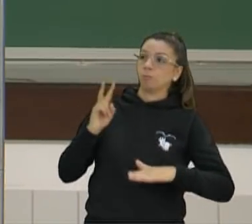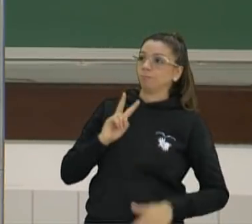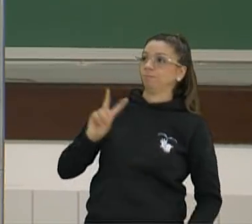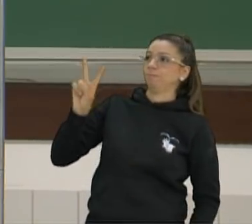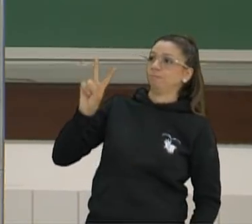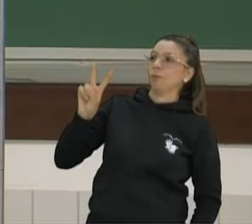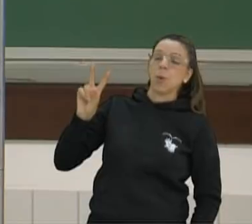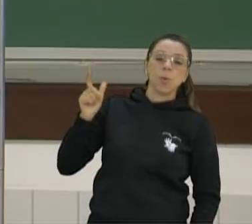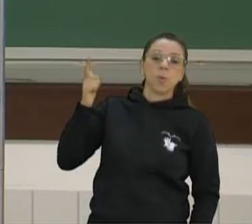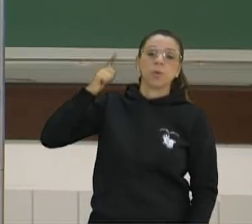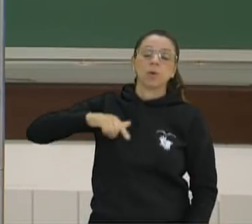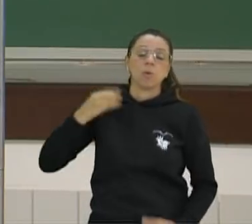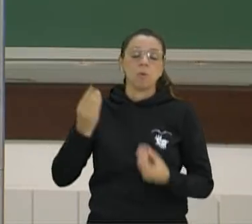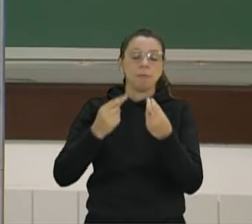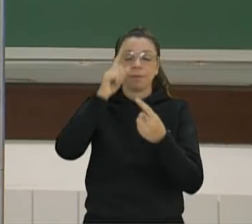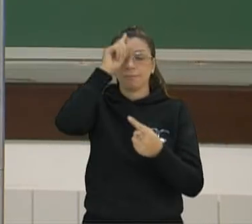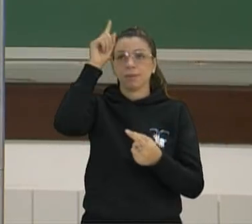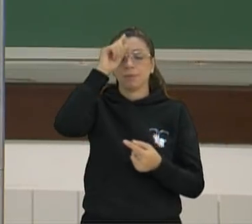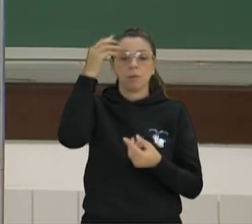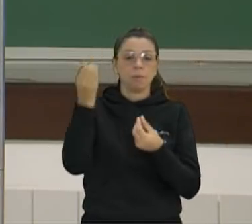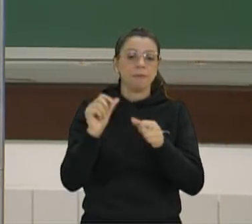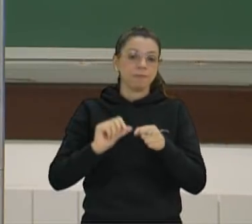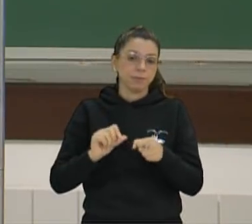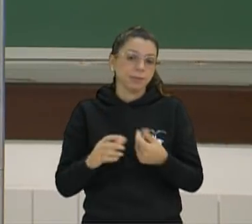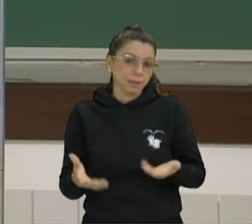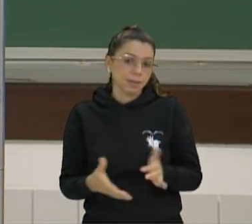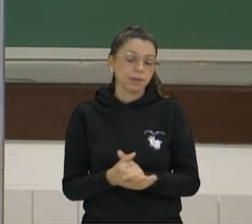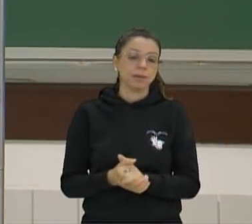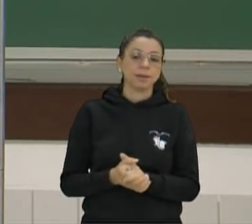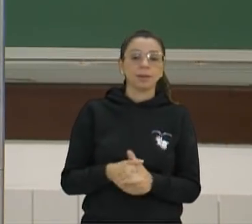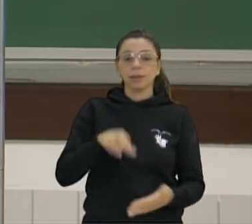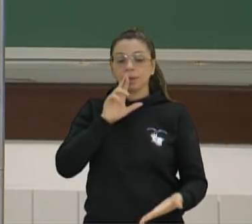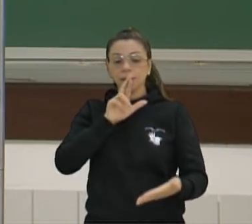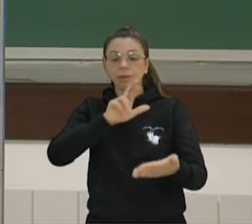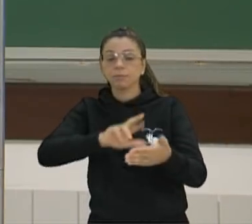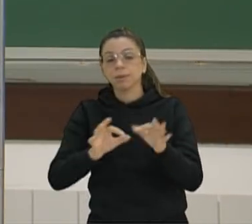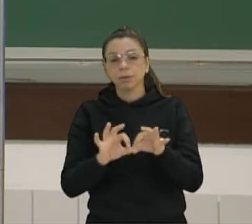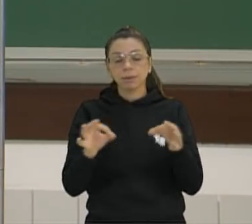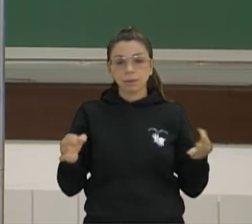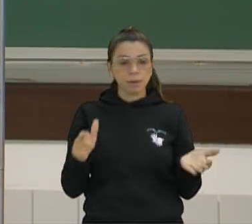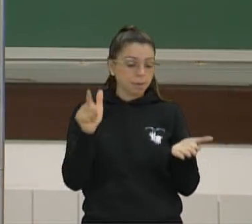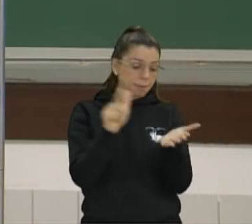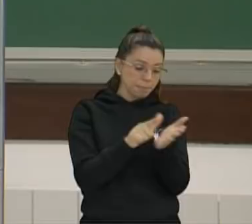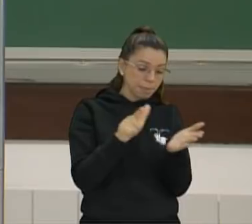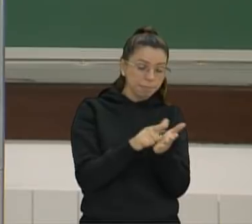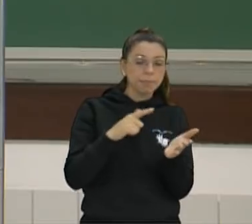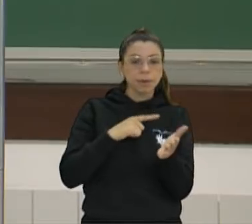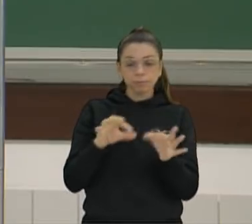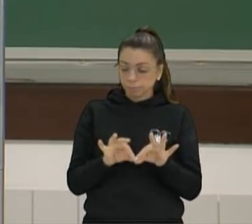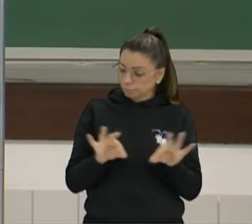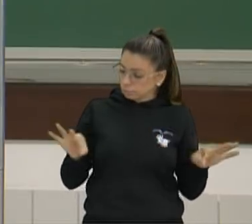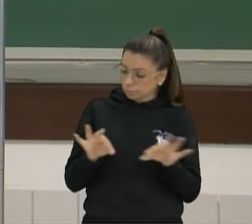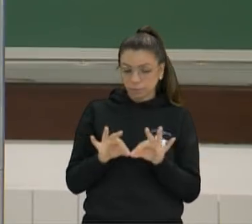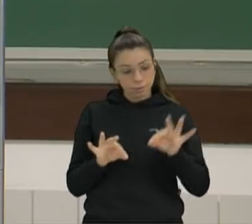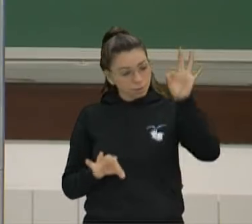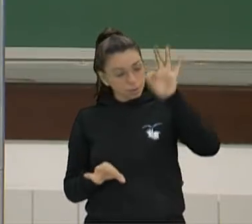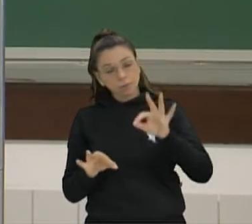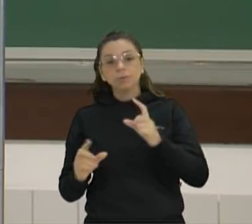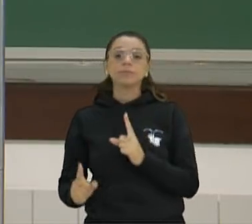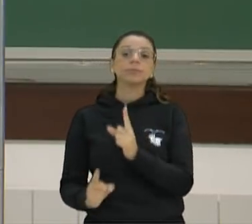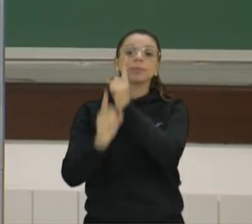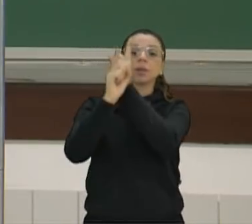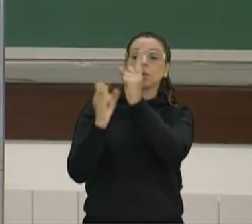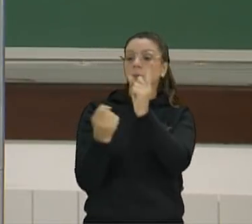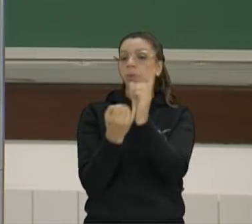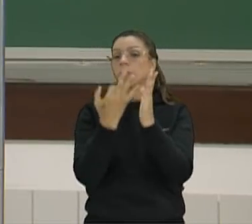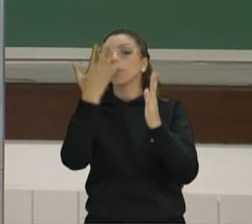consegue imaginar como é que a gente vai fazer. E a resolução é simples, um pedaço de papel, algumas medidas acessíveis no chão, você consegue descobrir então o